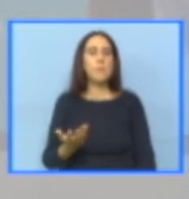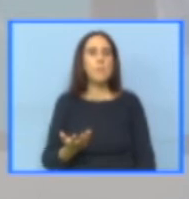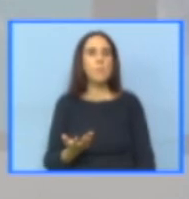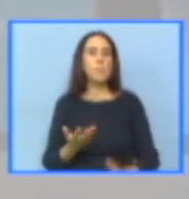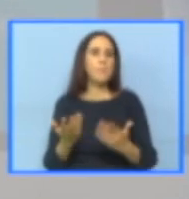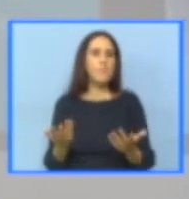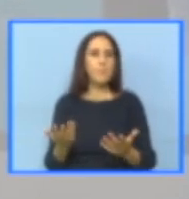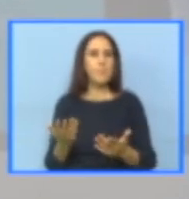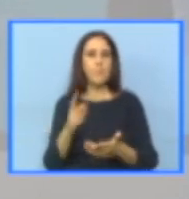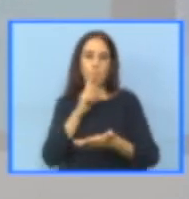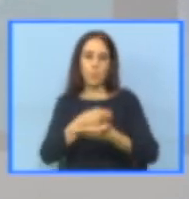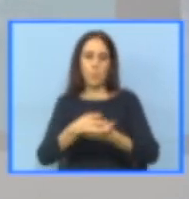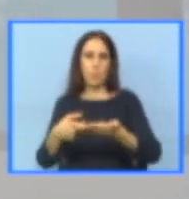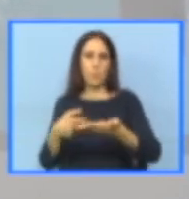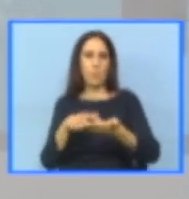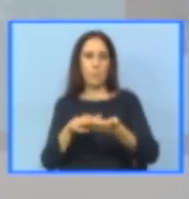um nome forjado